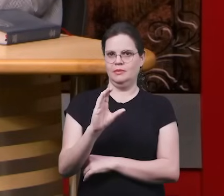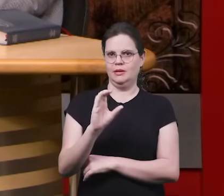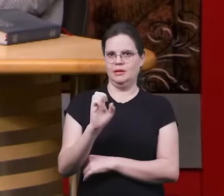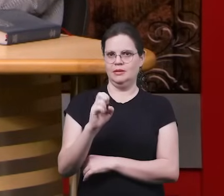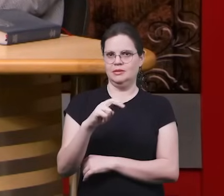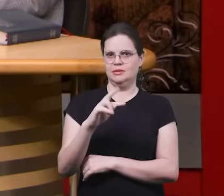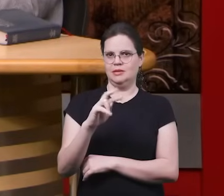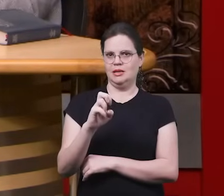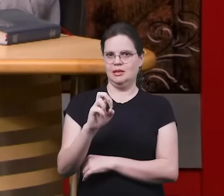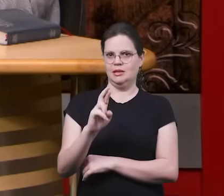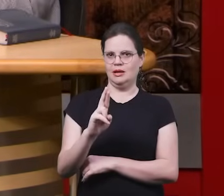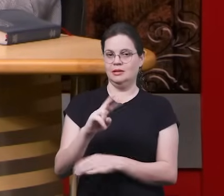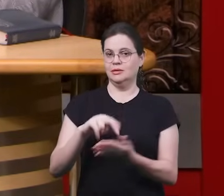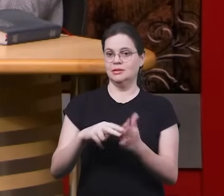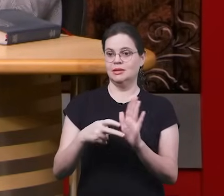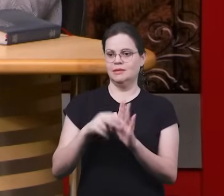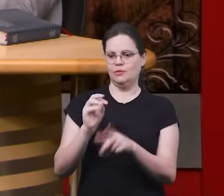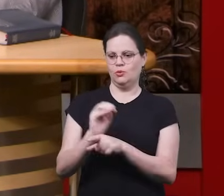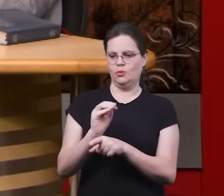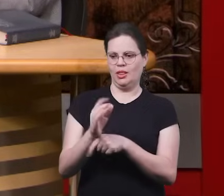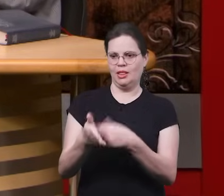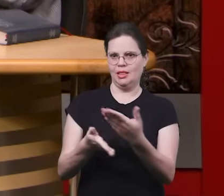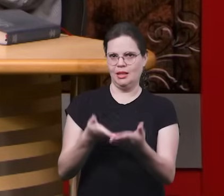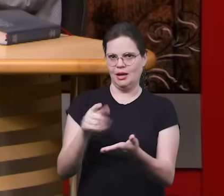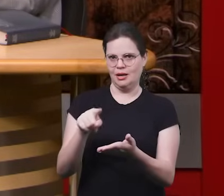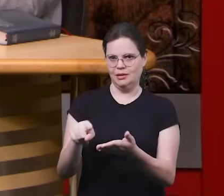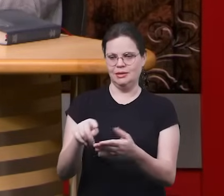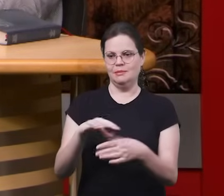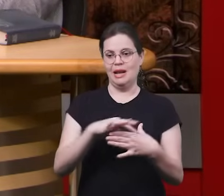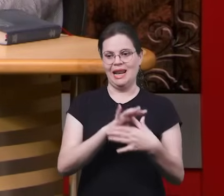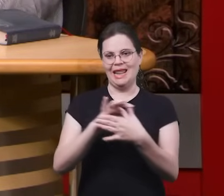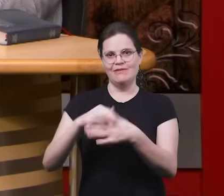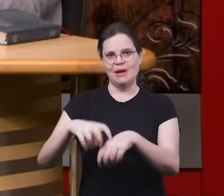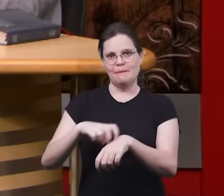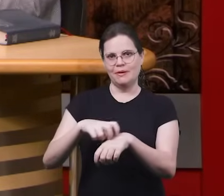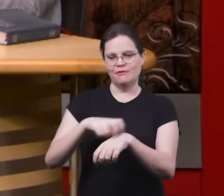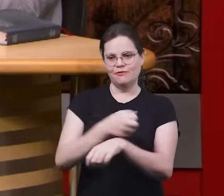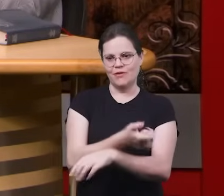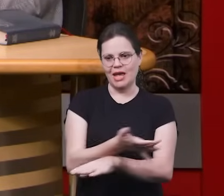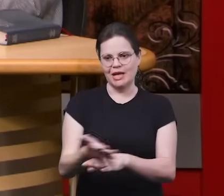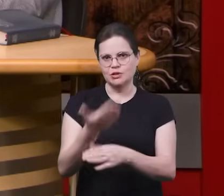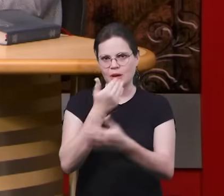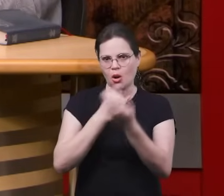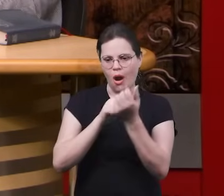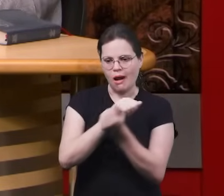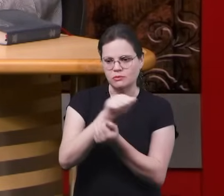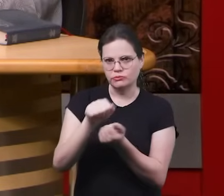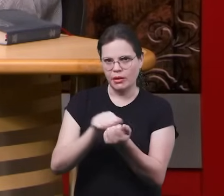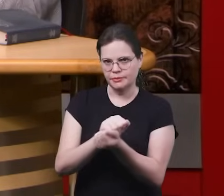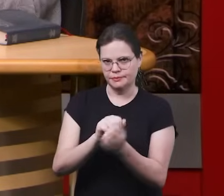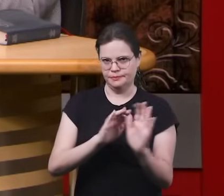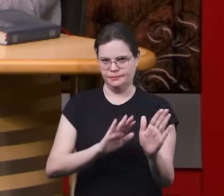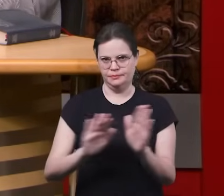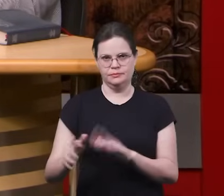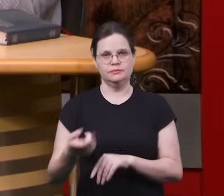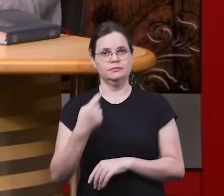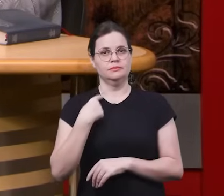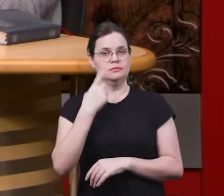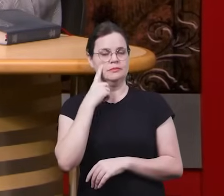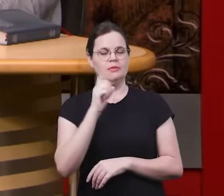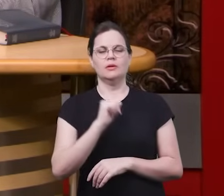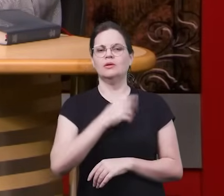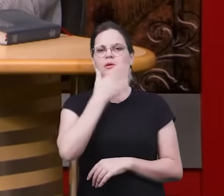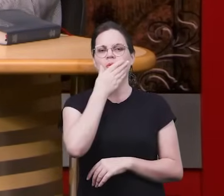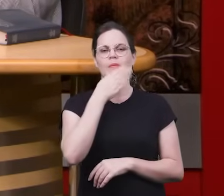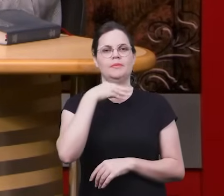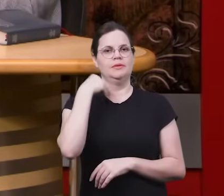Vamos pegar uma coisa muito importante aqui, emblemática dentro do apacentar aqui, que é a experiência de